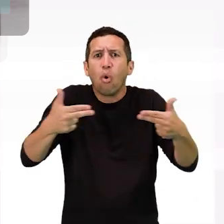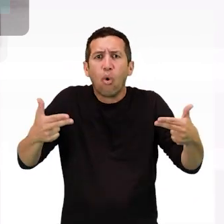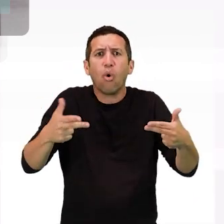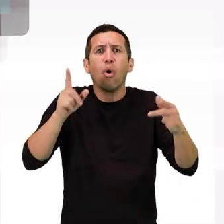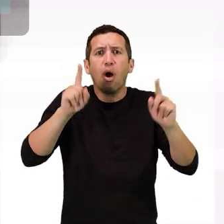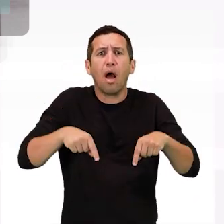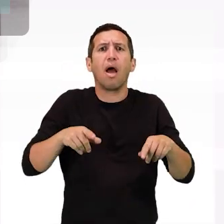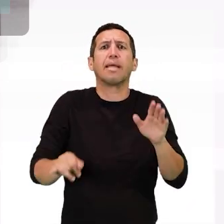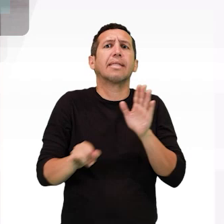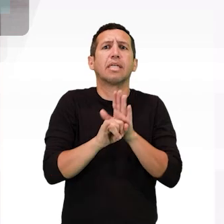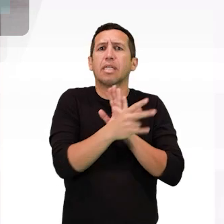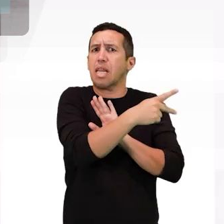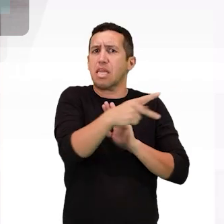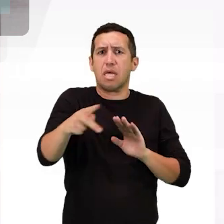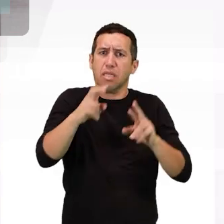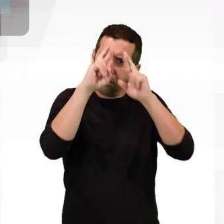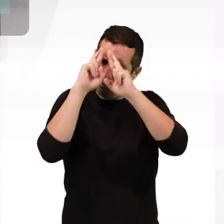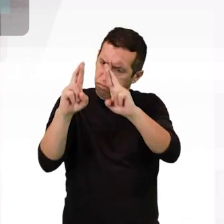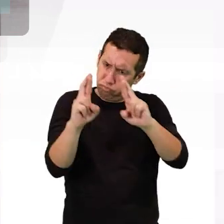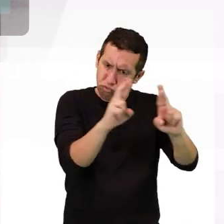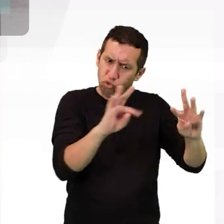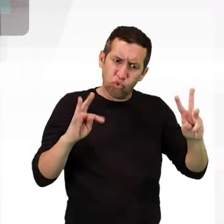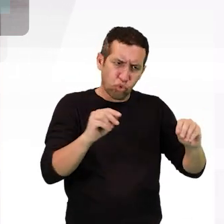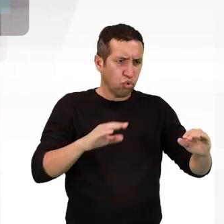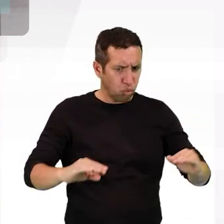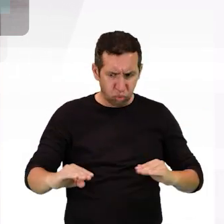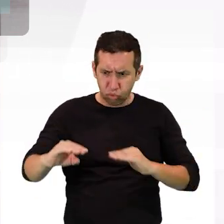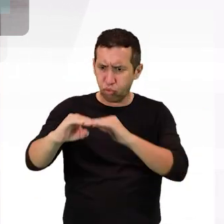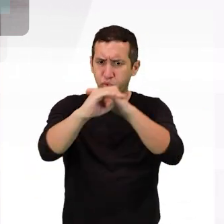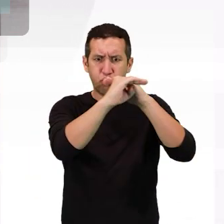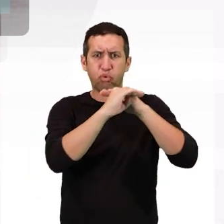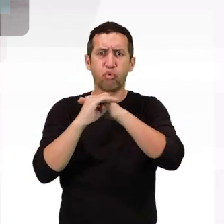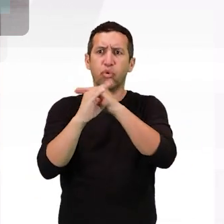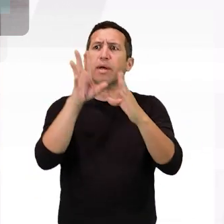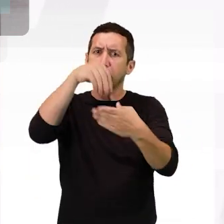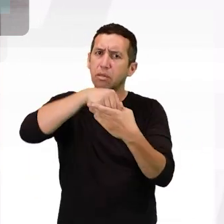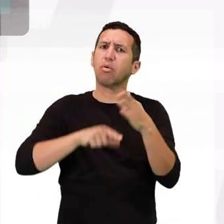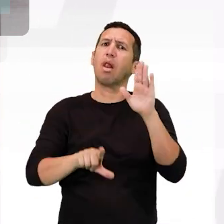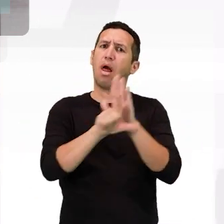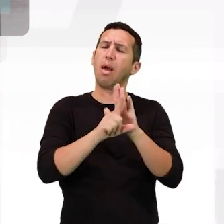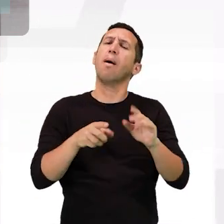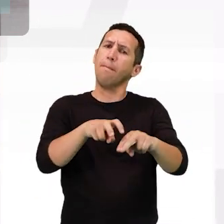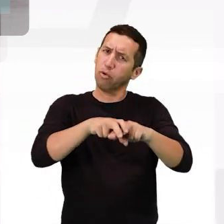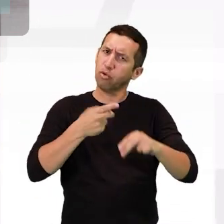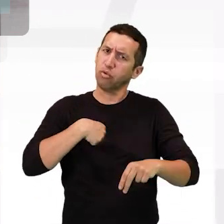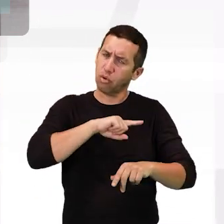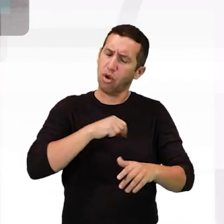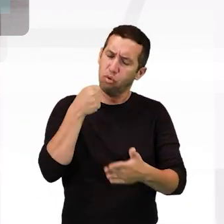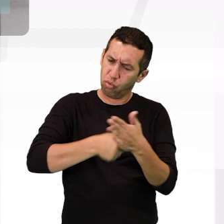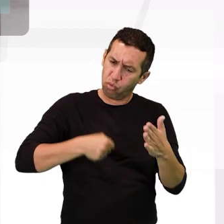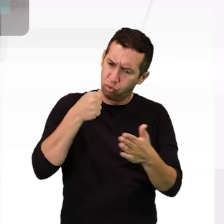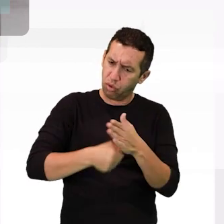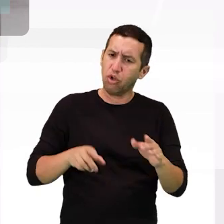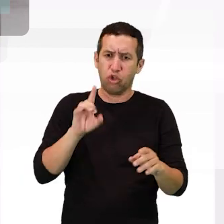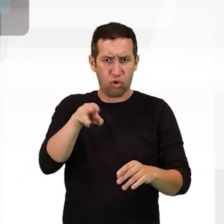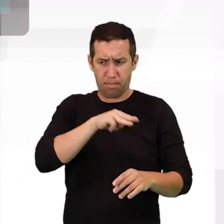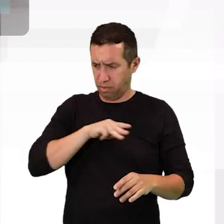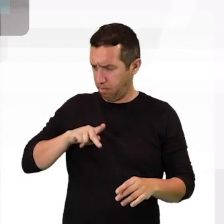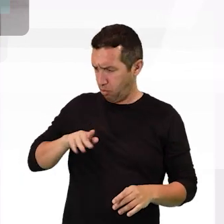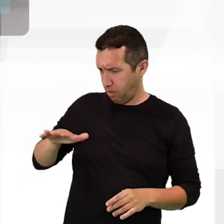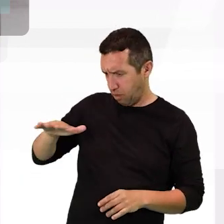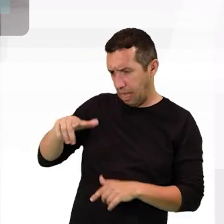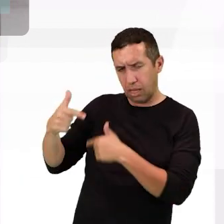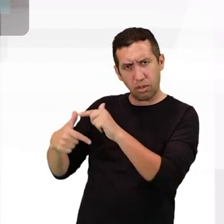a base da República é o princípio da igualdade, todos são iguais perante a lei. Isso nós estamos lutando, isso não só o Ministério Público